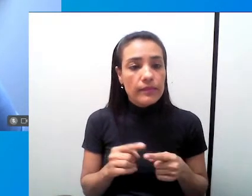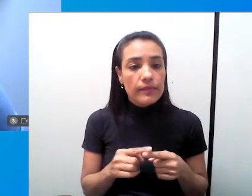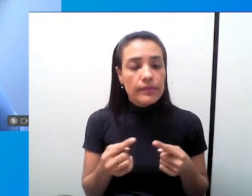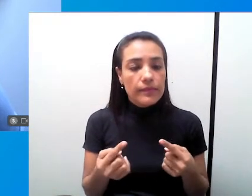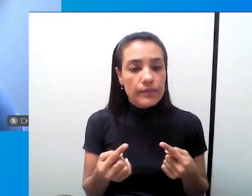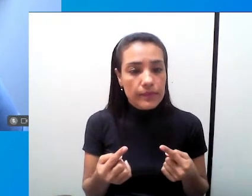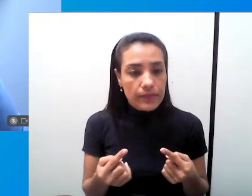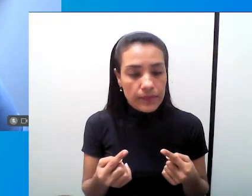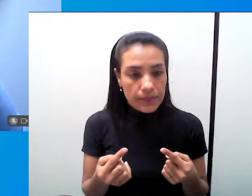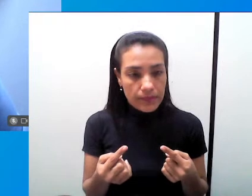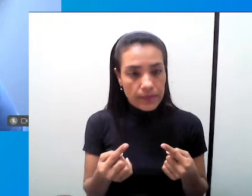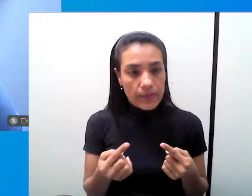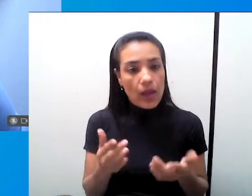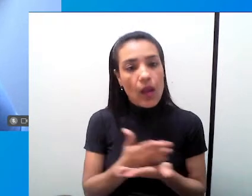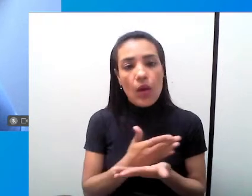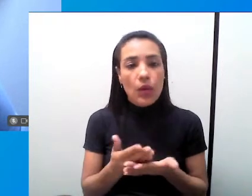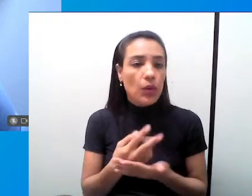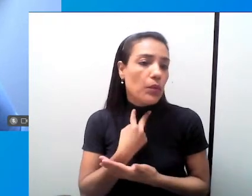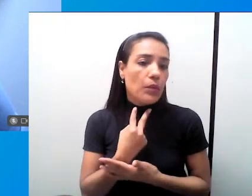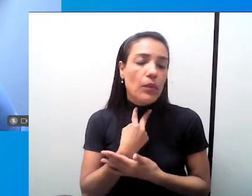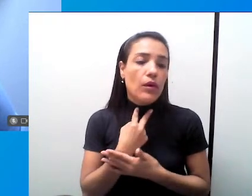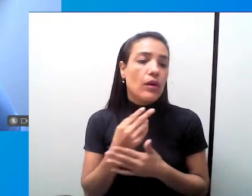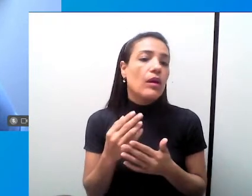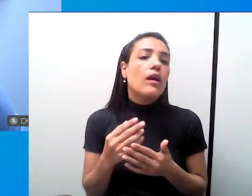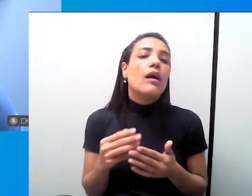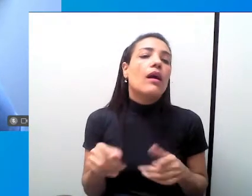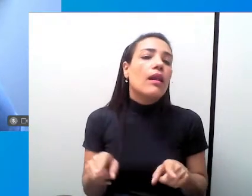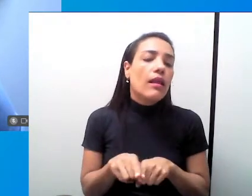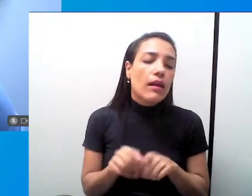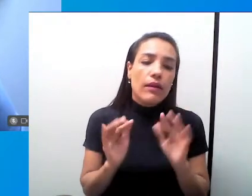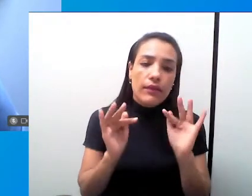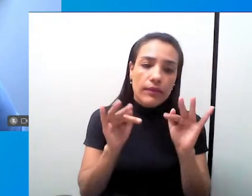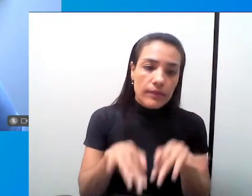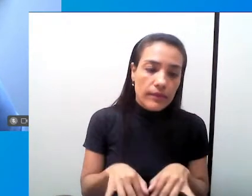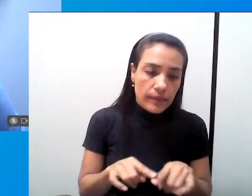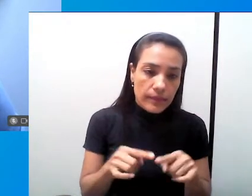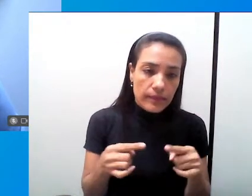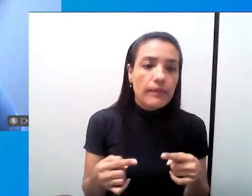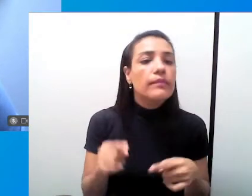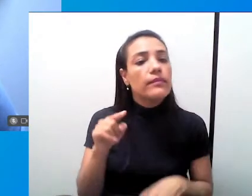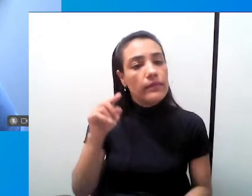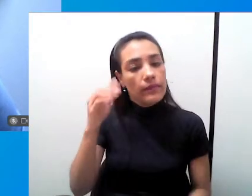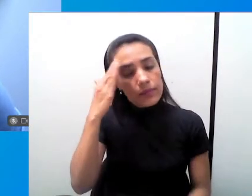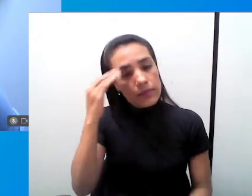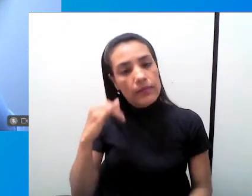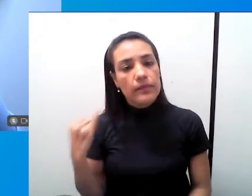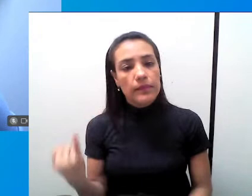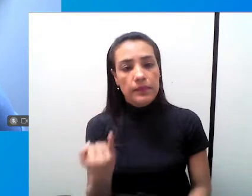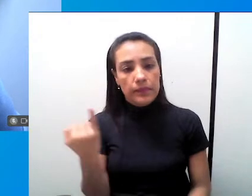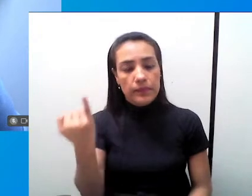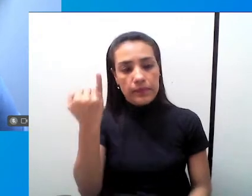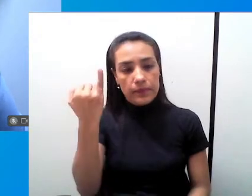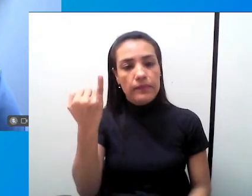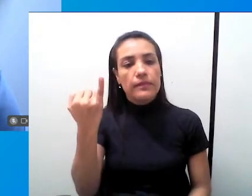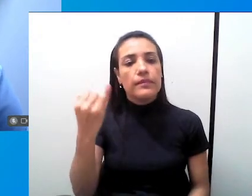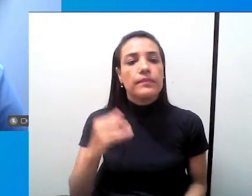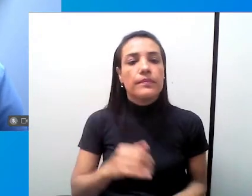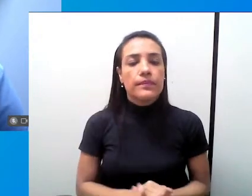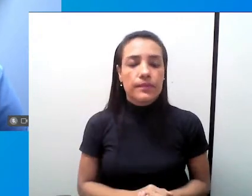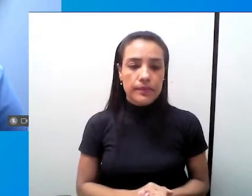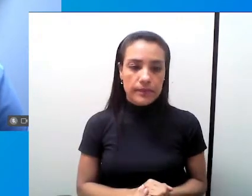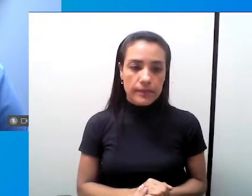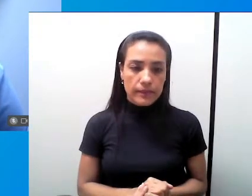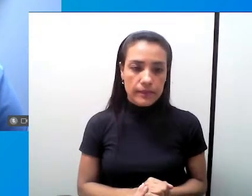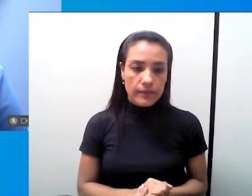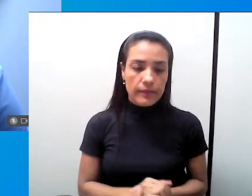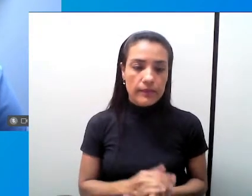eventos, eles são extremamente importantes para o nosso crescimento enquanto rede, né, para o nosso fortalecimento enquanto rede, então